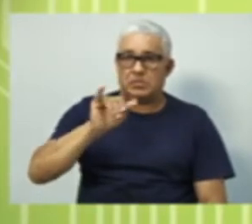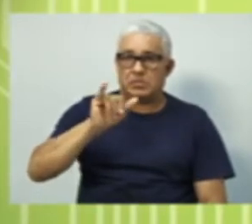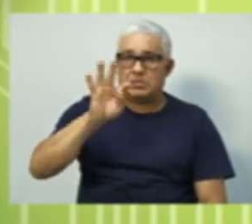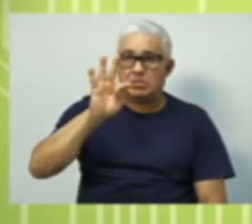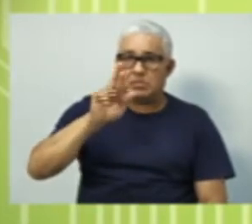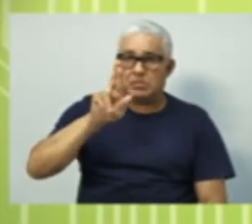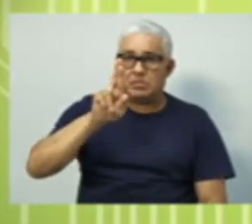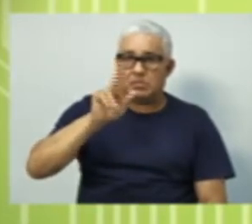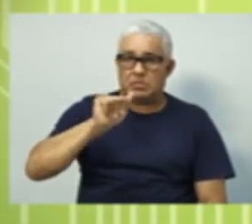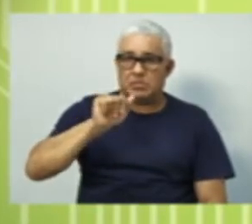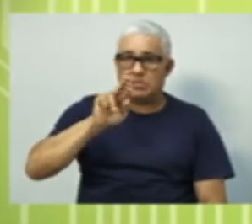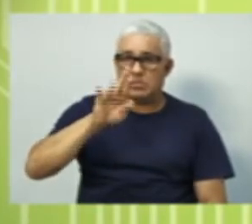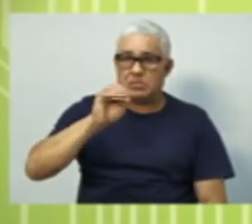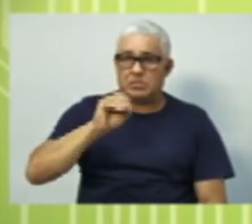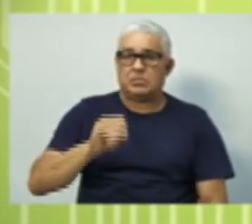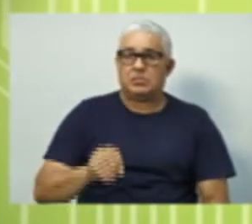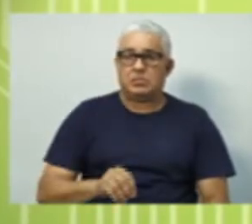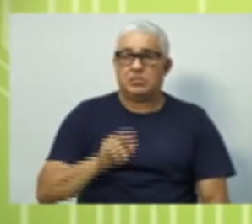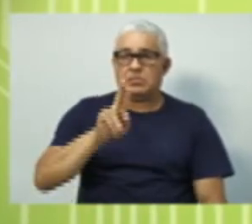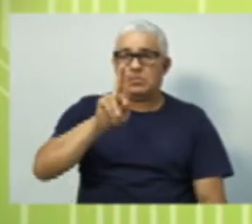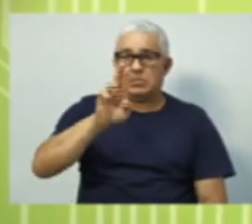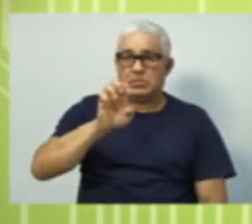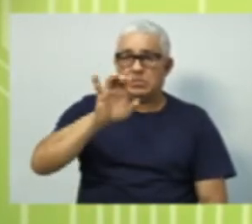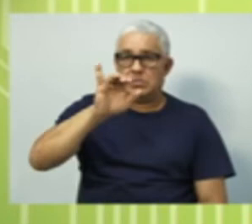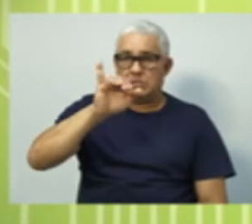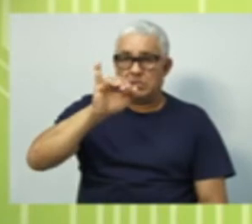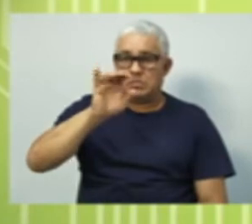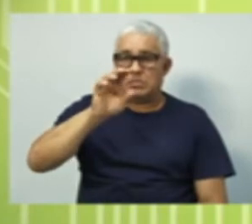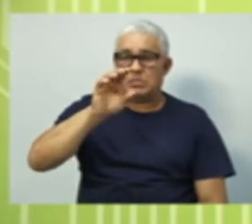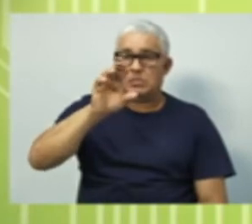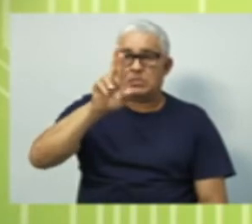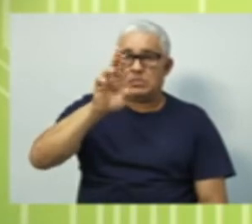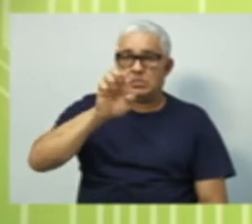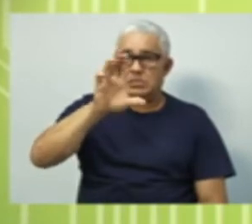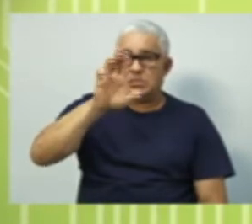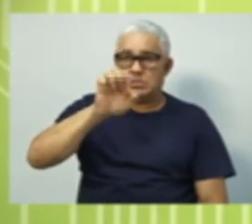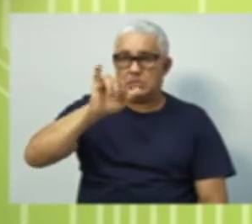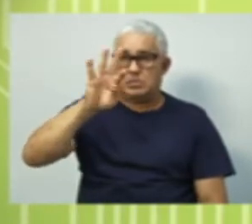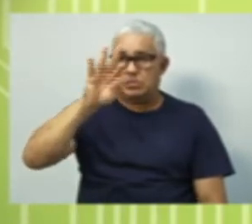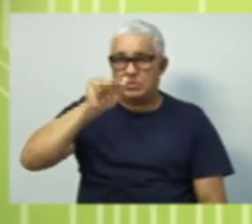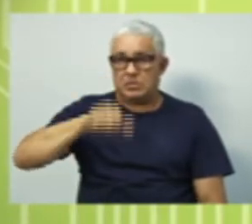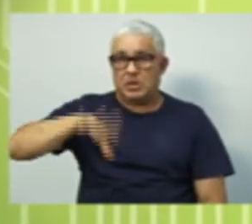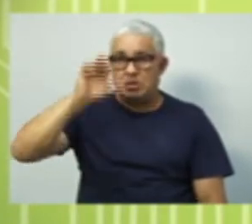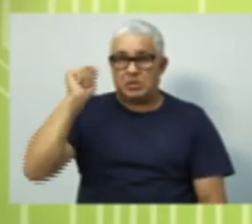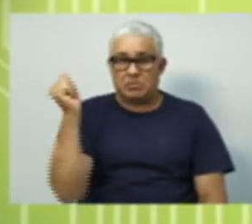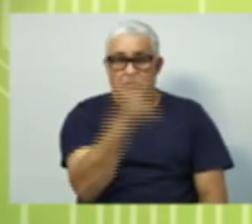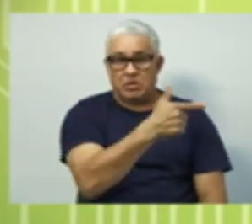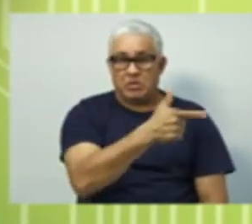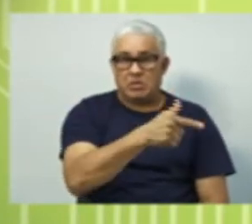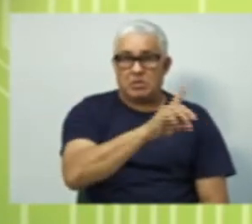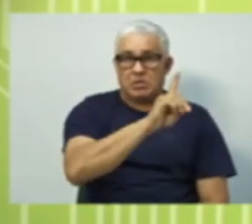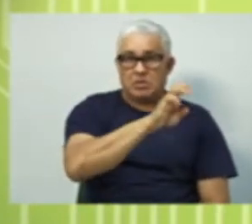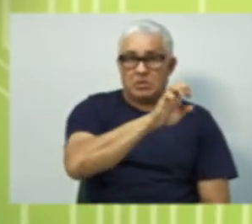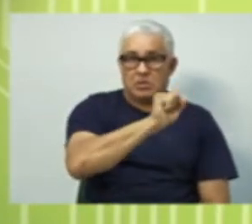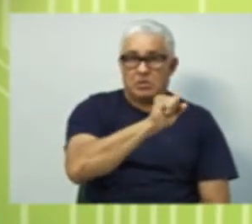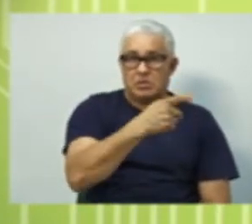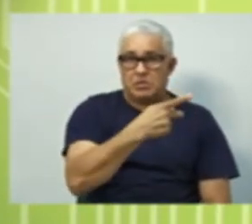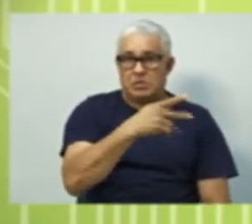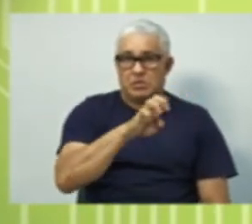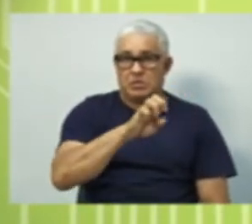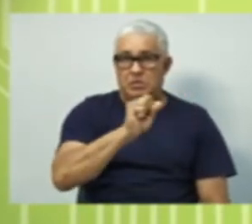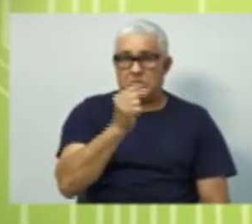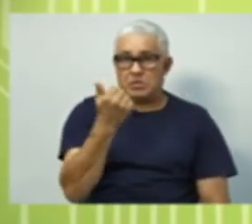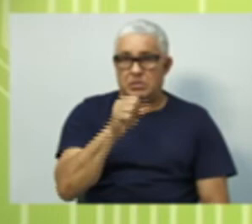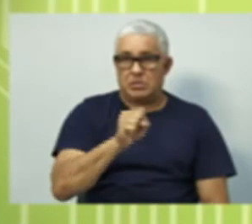semana, você quer começar a andar, quer ir para passeios, para casa de amigos, para sítio, para se divertir. É